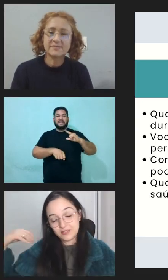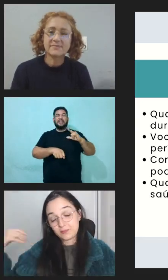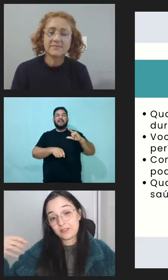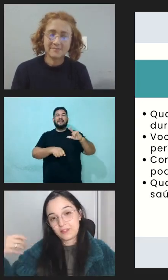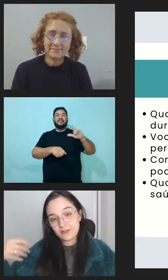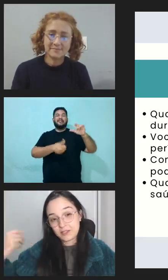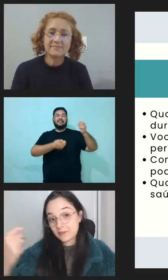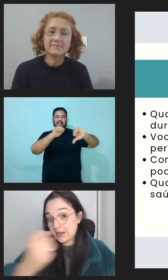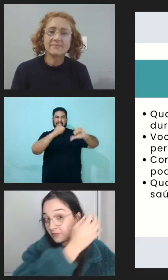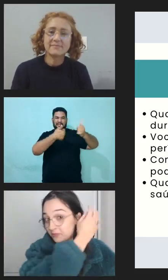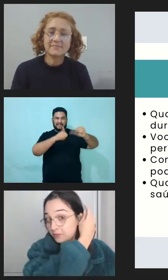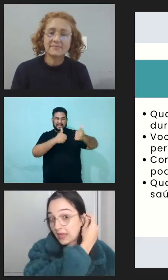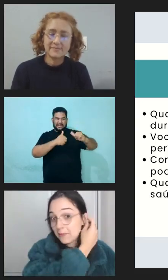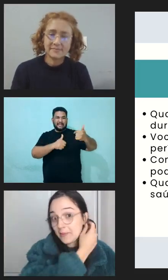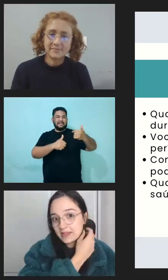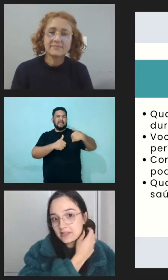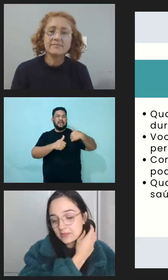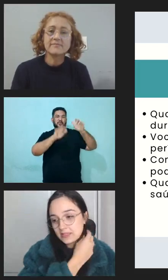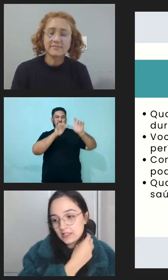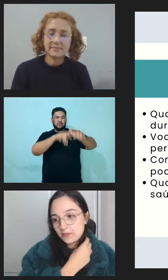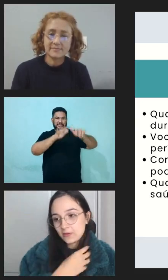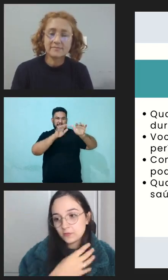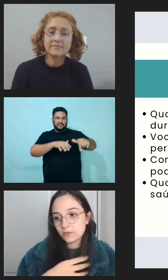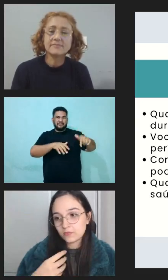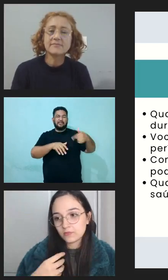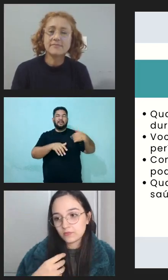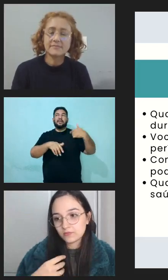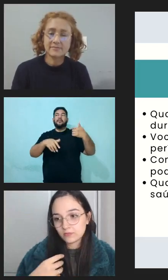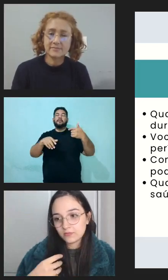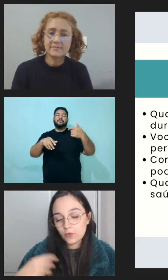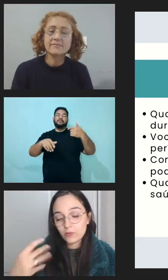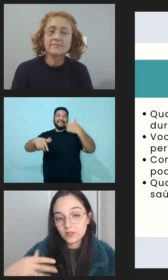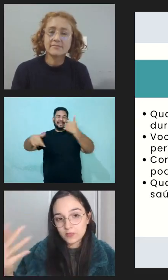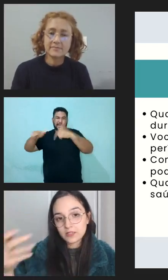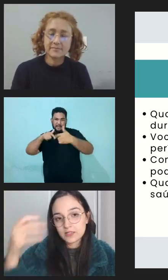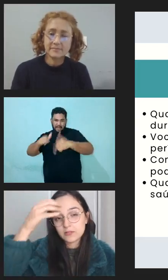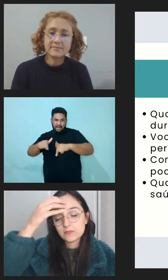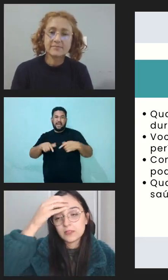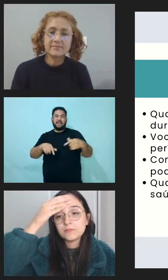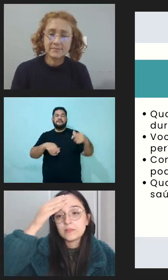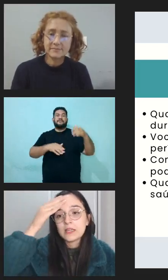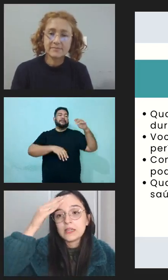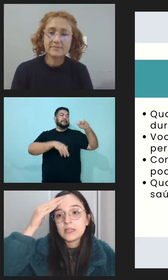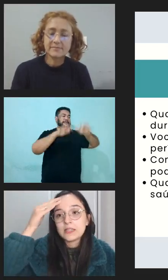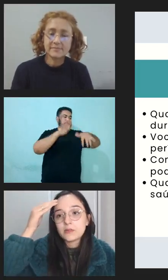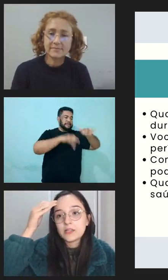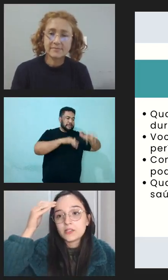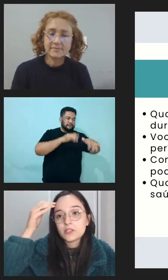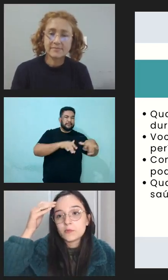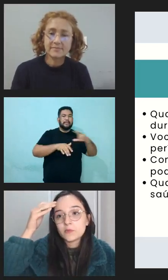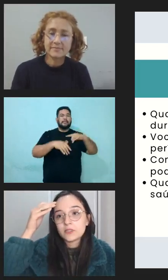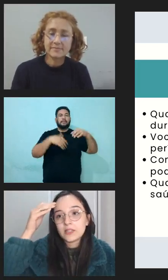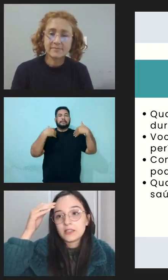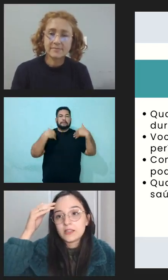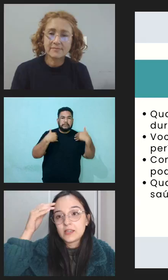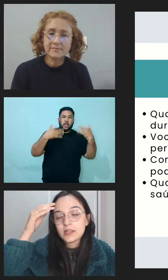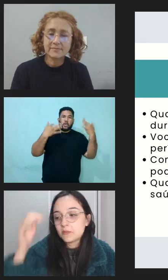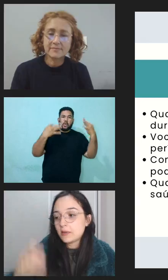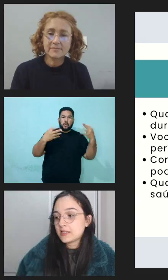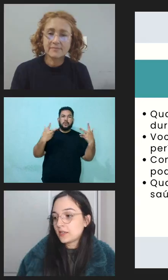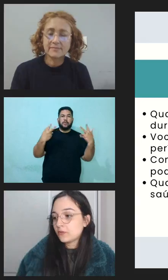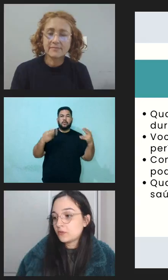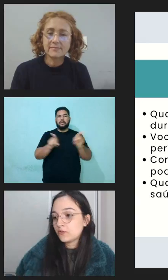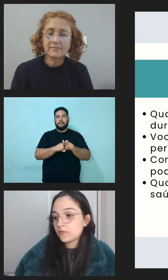dolorida. Eu estava trabalhando a mais também naquele período com interpretação, né? E eu queria te responder que